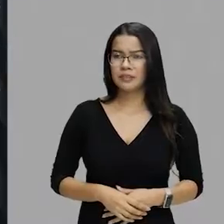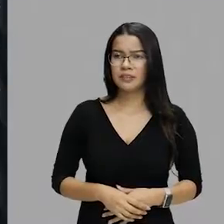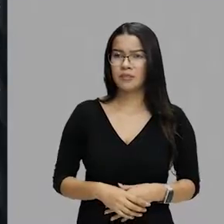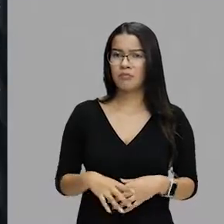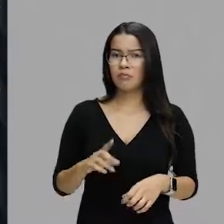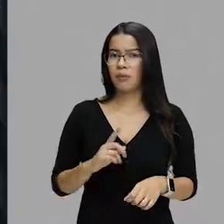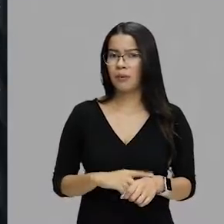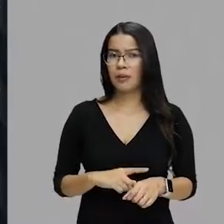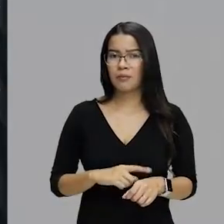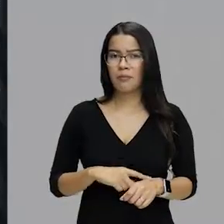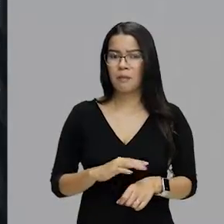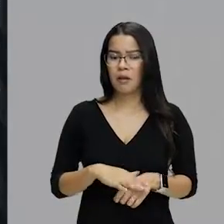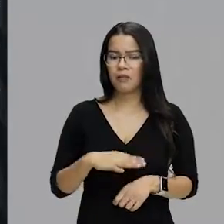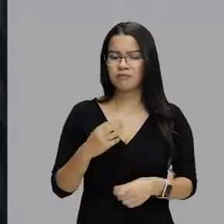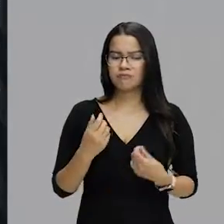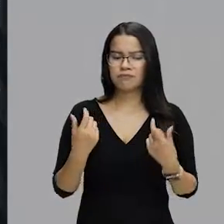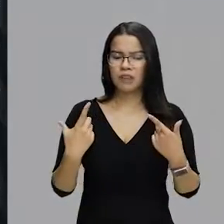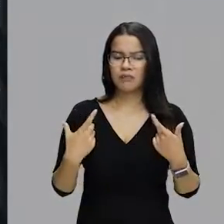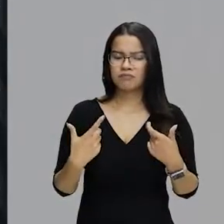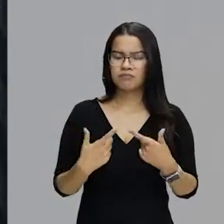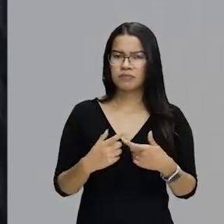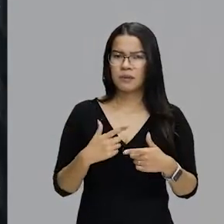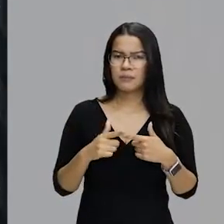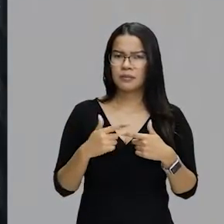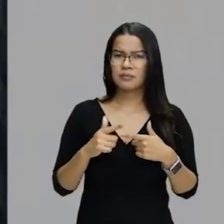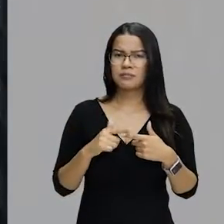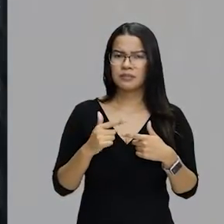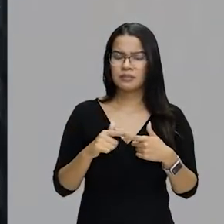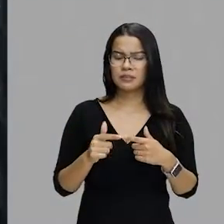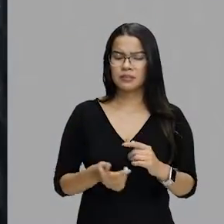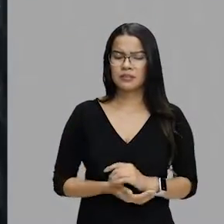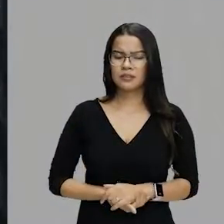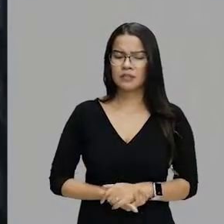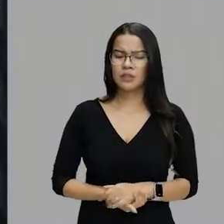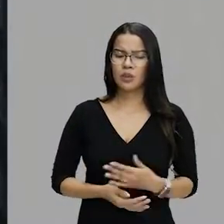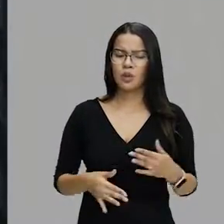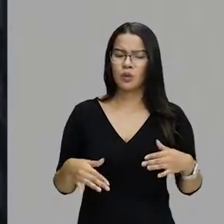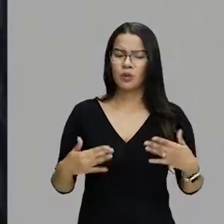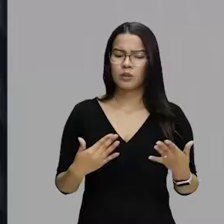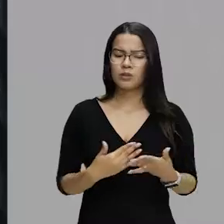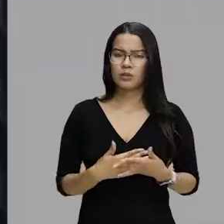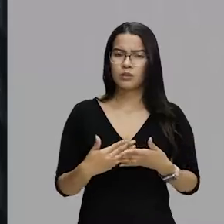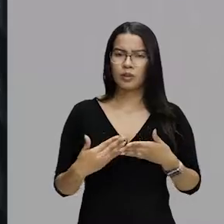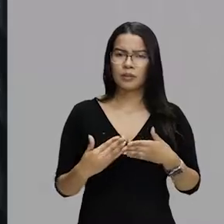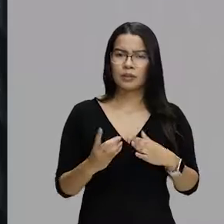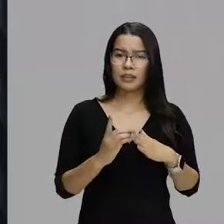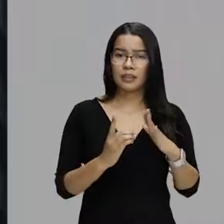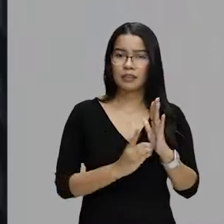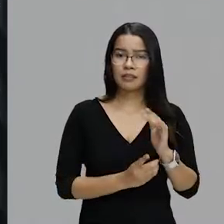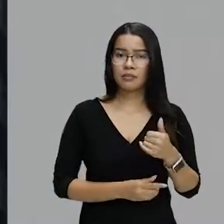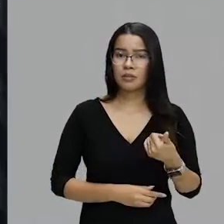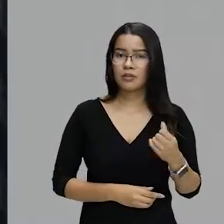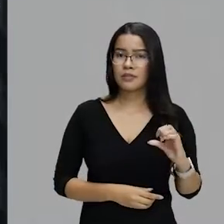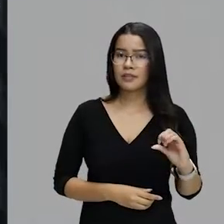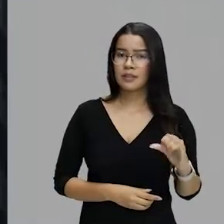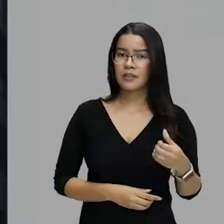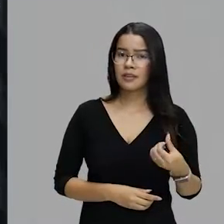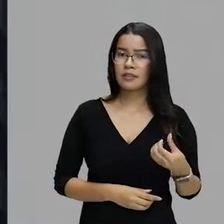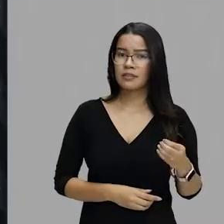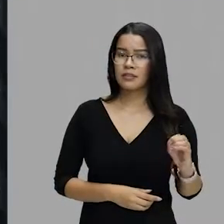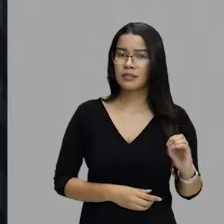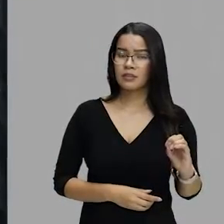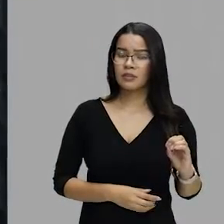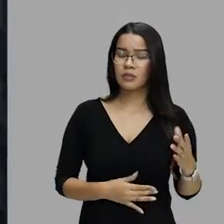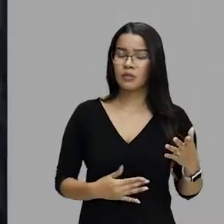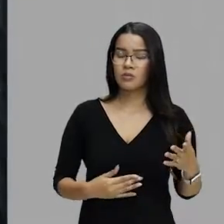dos momentos de maior tensão entre Estados Unidos e Cuba foi quando, no início da década de 1960,